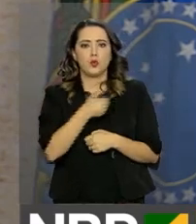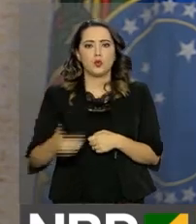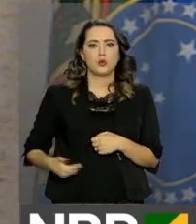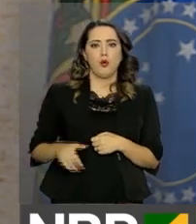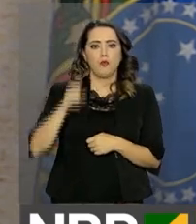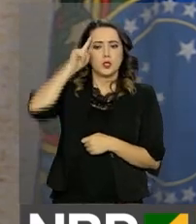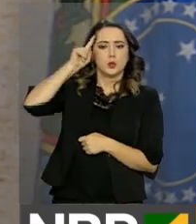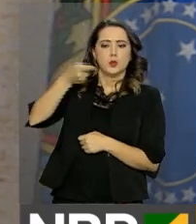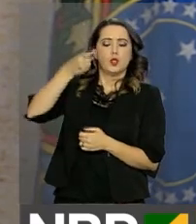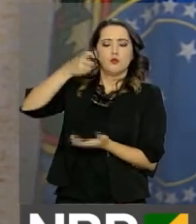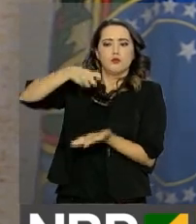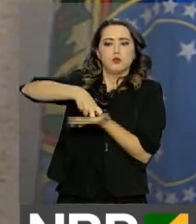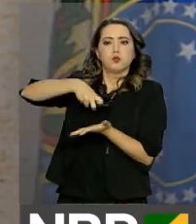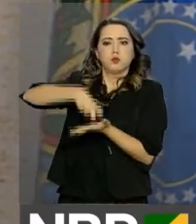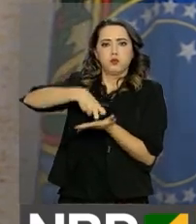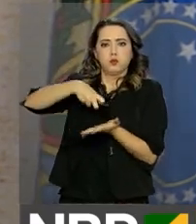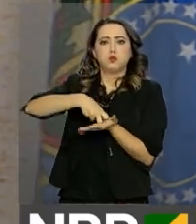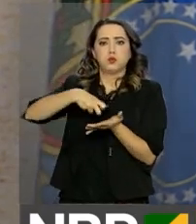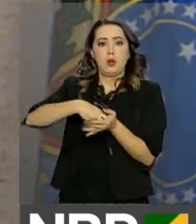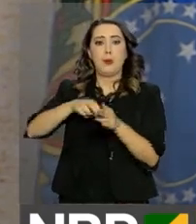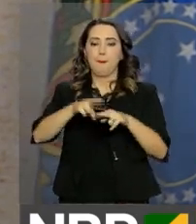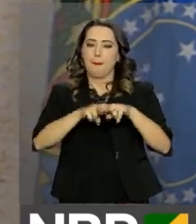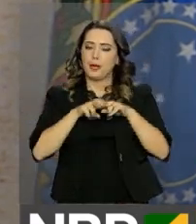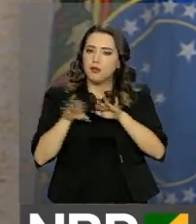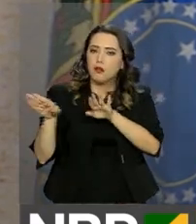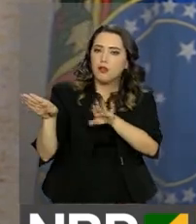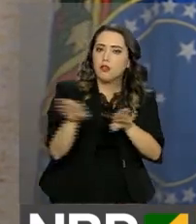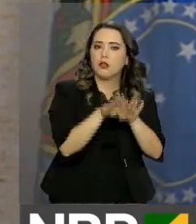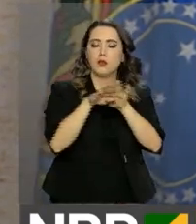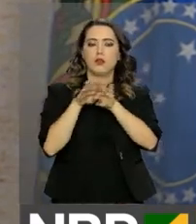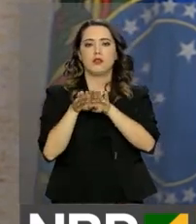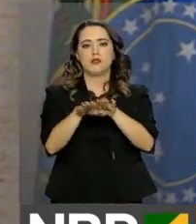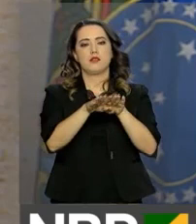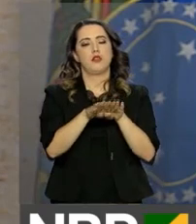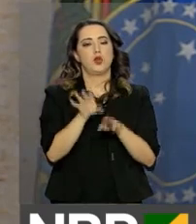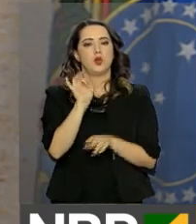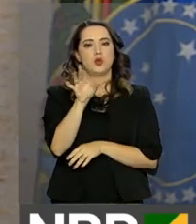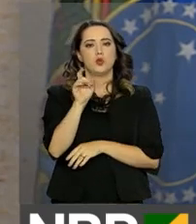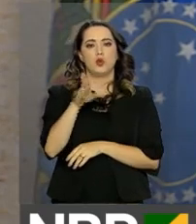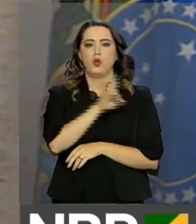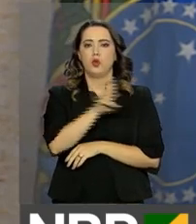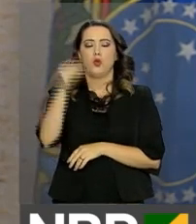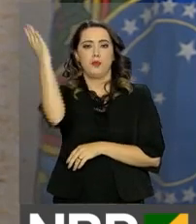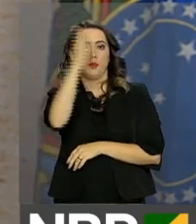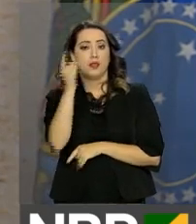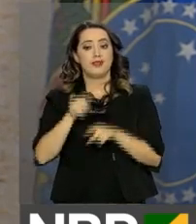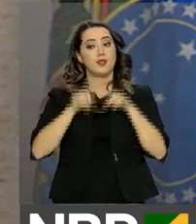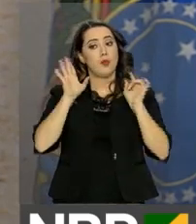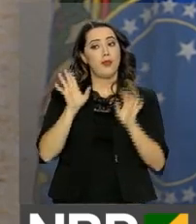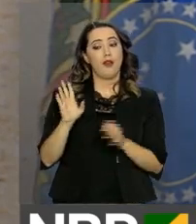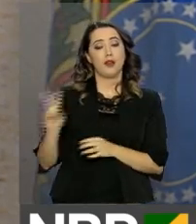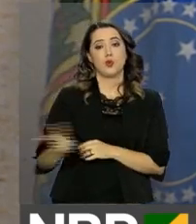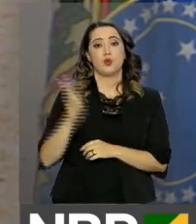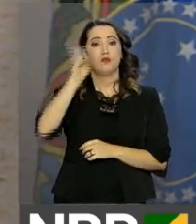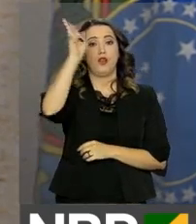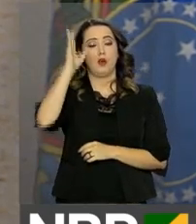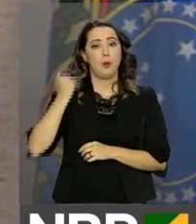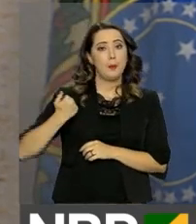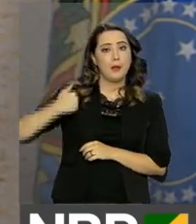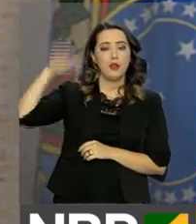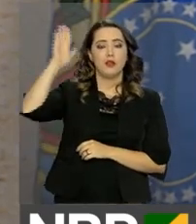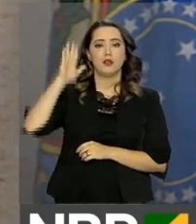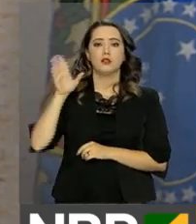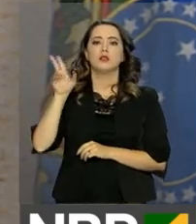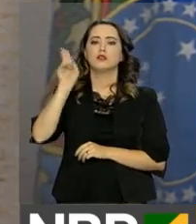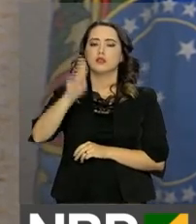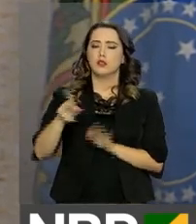De modo que foram combater em nome da democracia. Não era apenas combater em nome do Brasil, mas em nome de um valor que